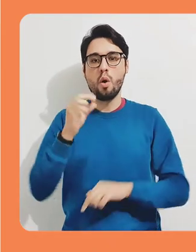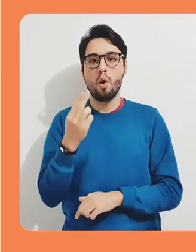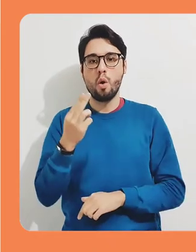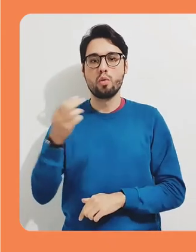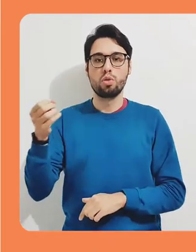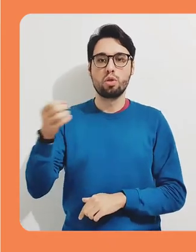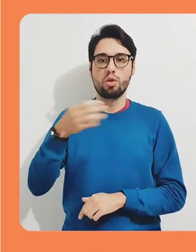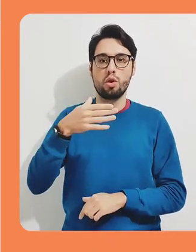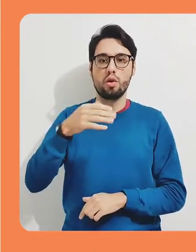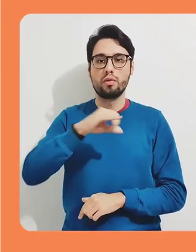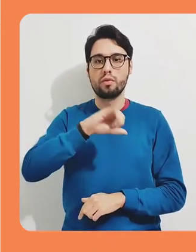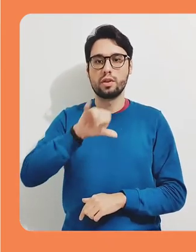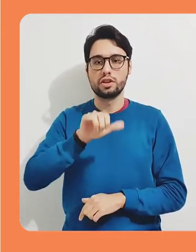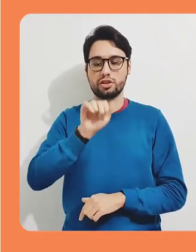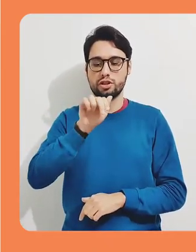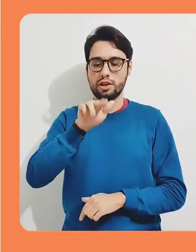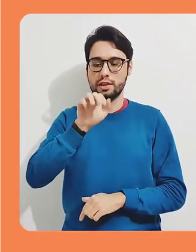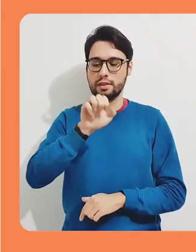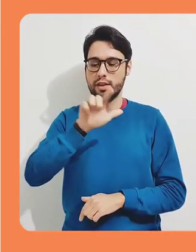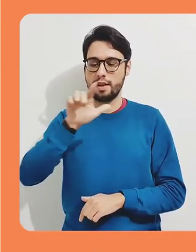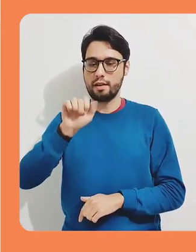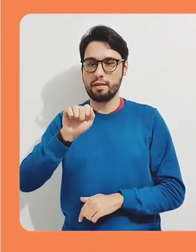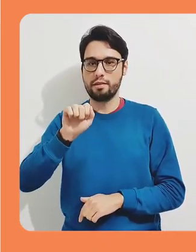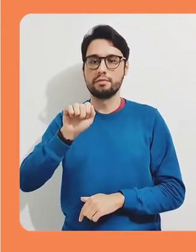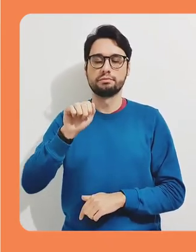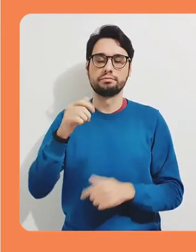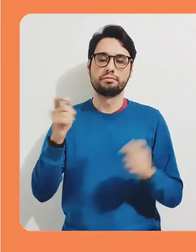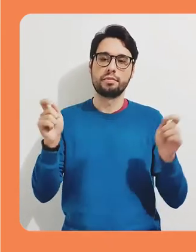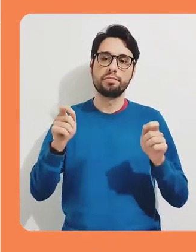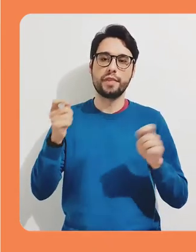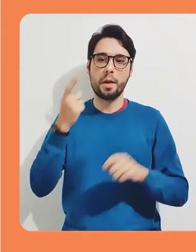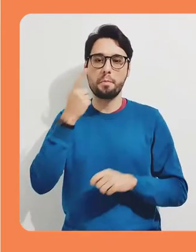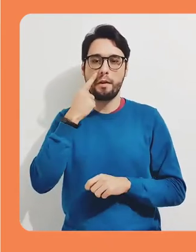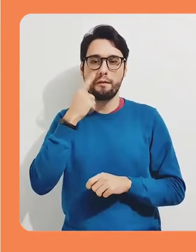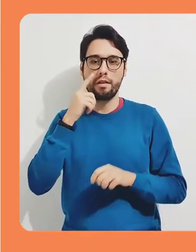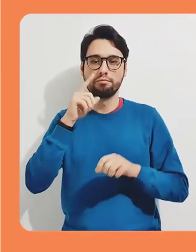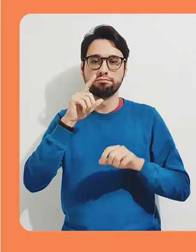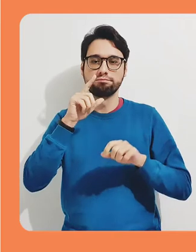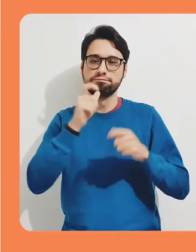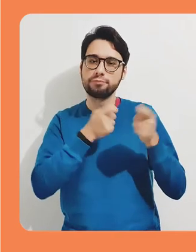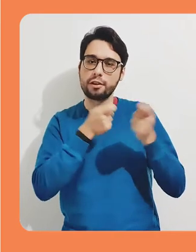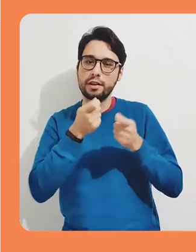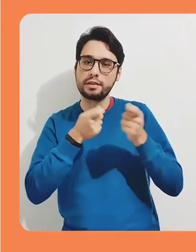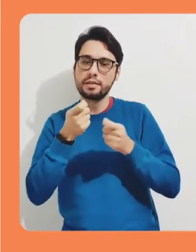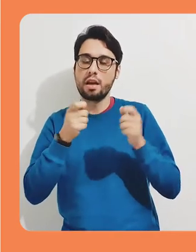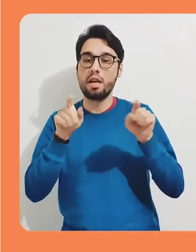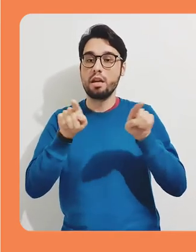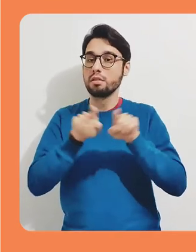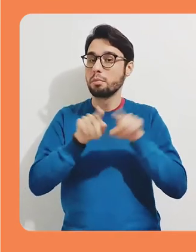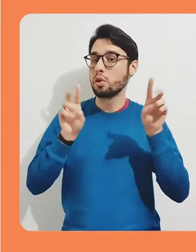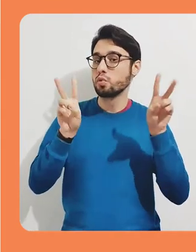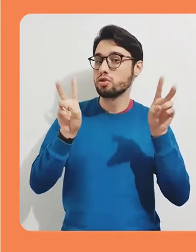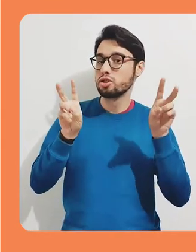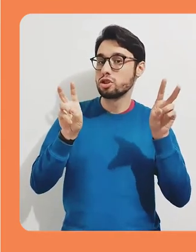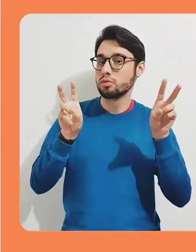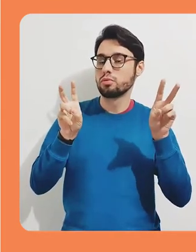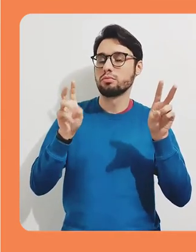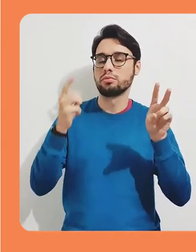Com opções de abrir uma nova janela, abrir em janela pai ou